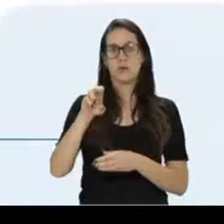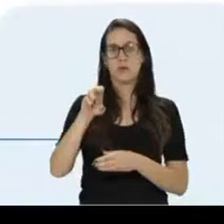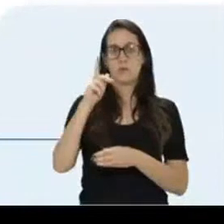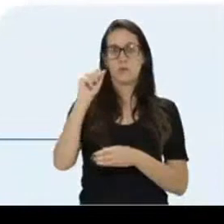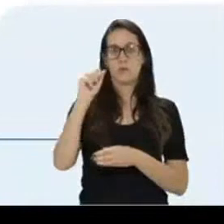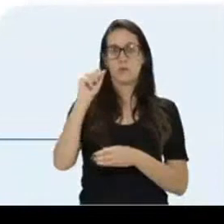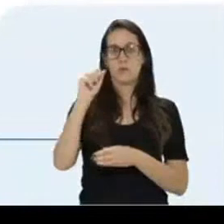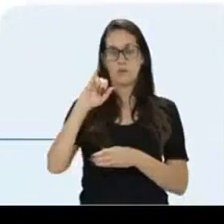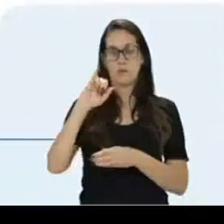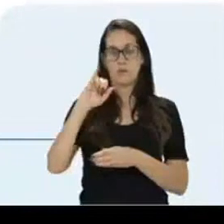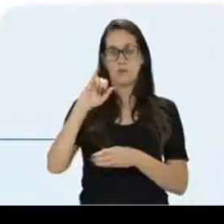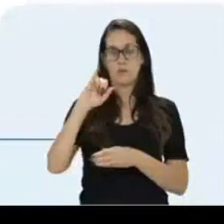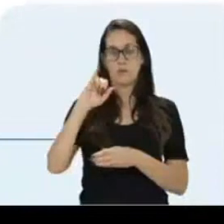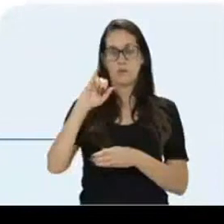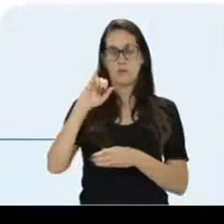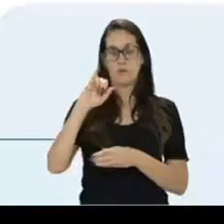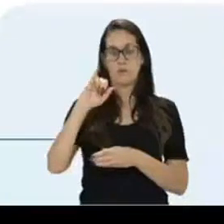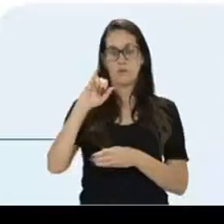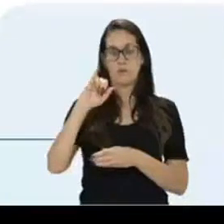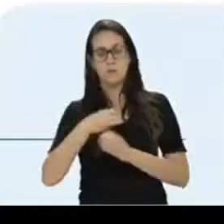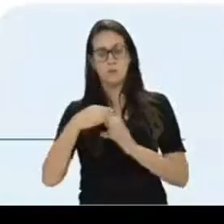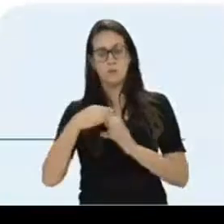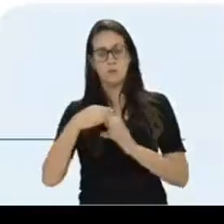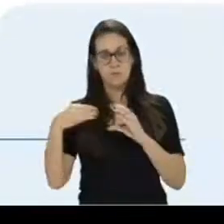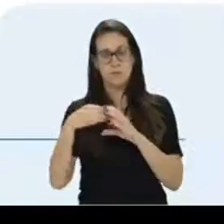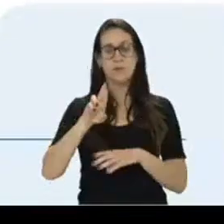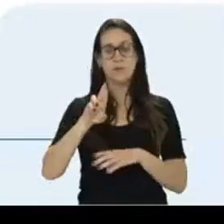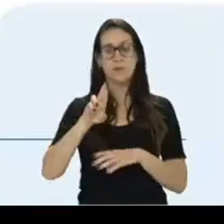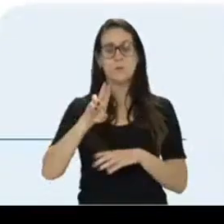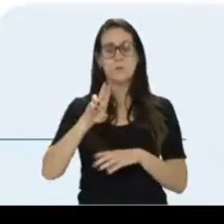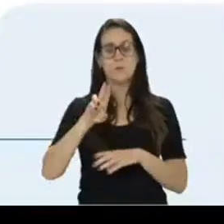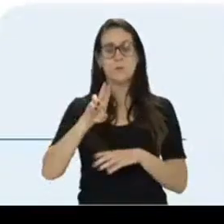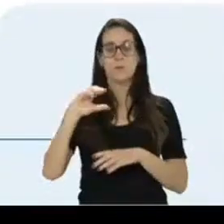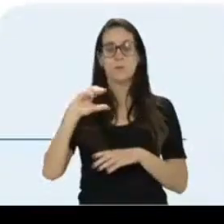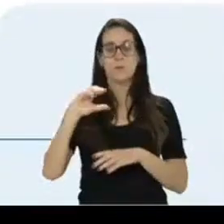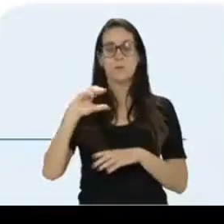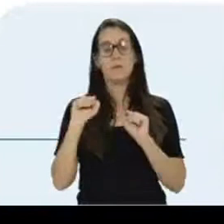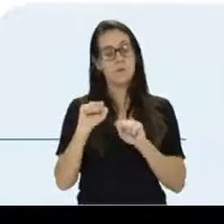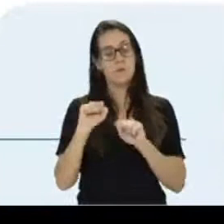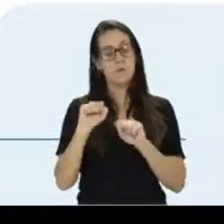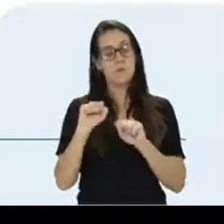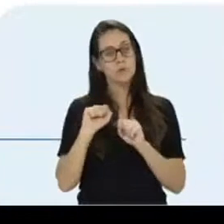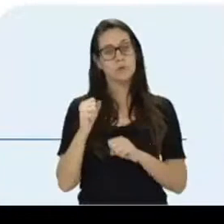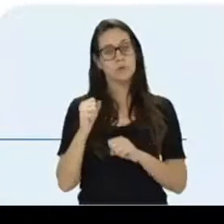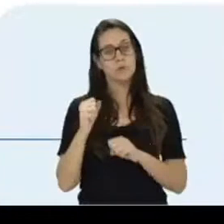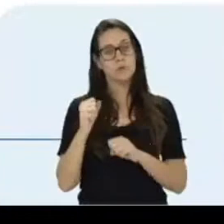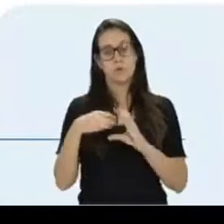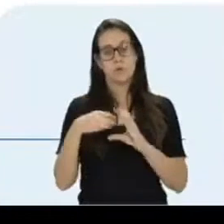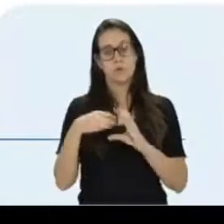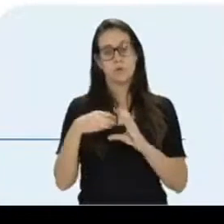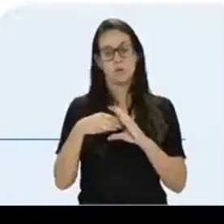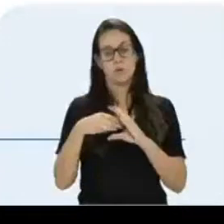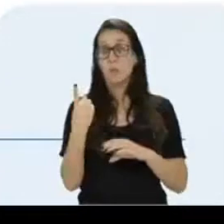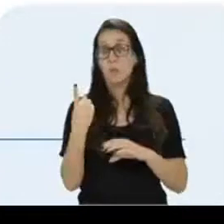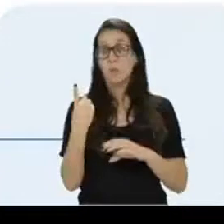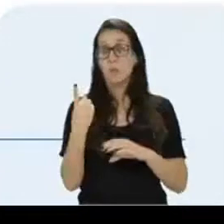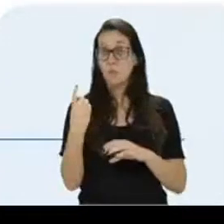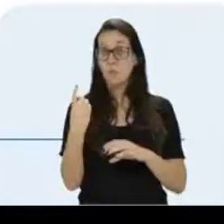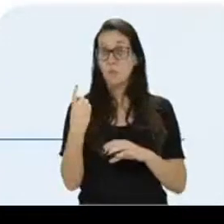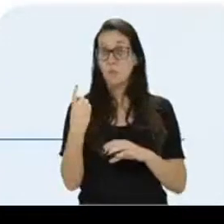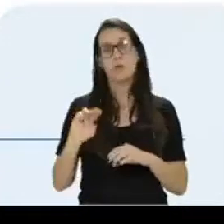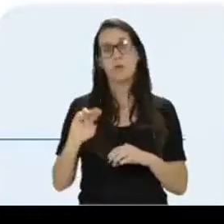tenho organismos com células eucariontes e que podem ser tanto unicelulares como pluricelulares. Então, nós